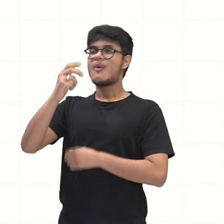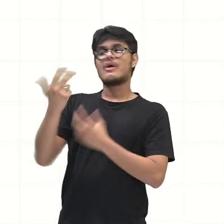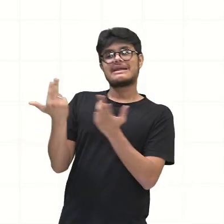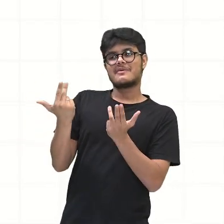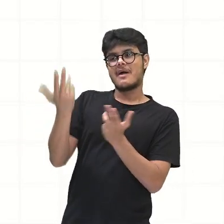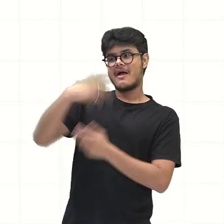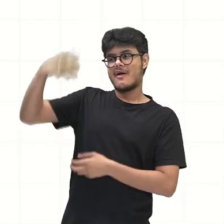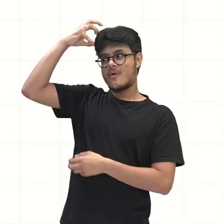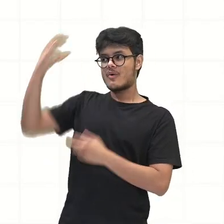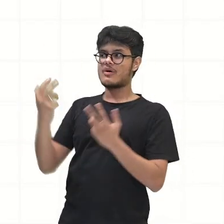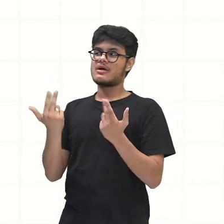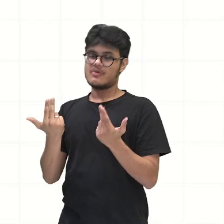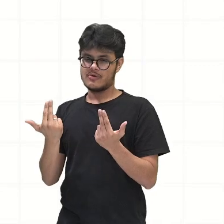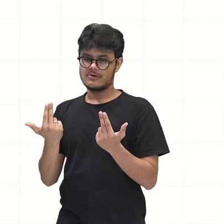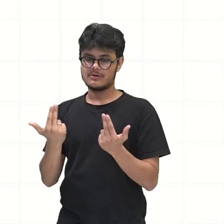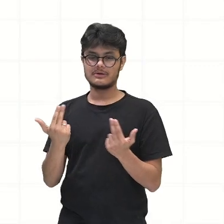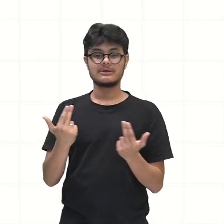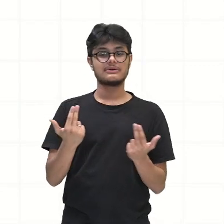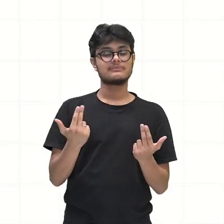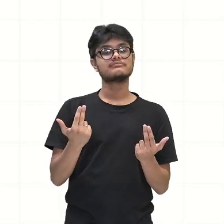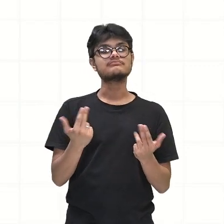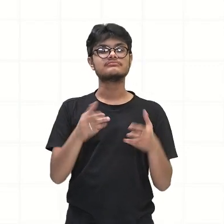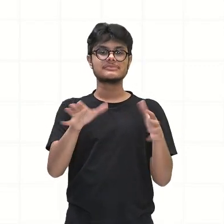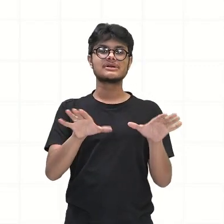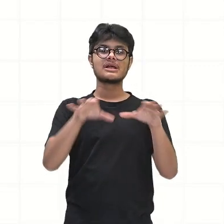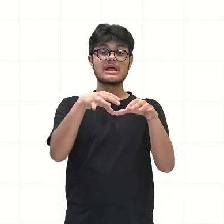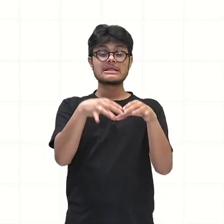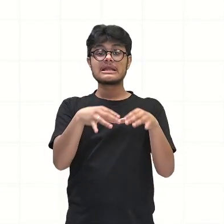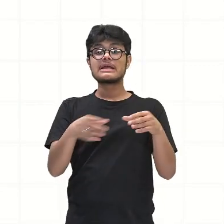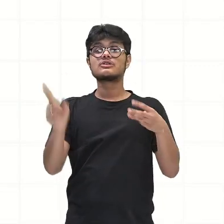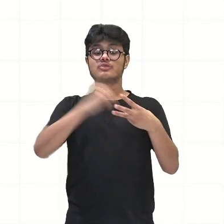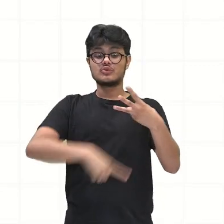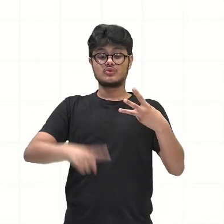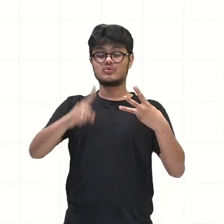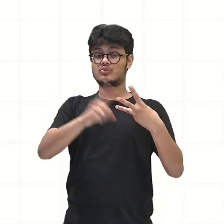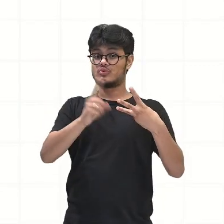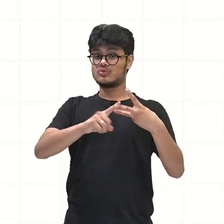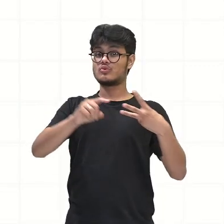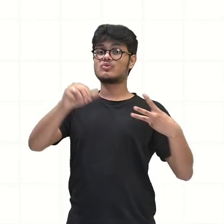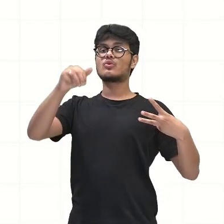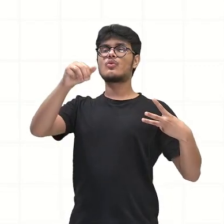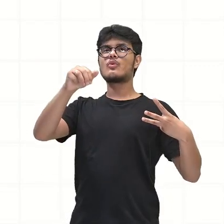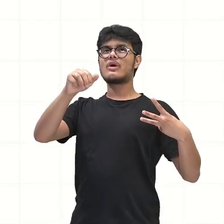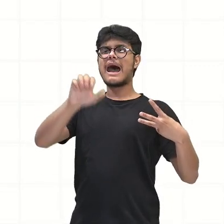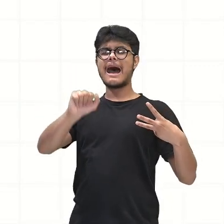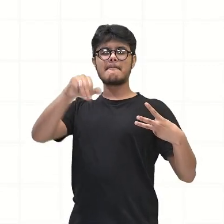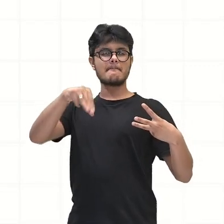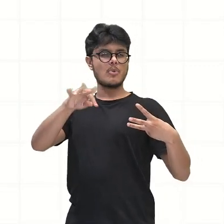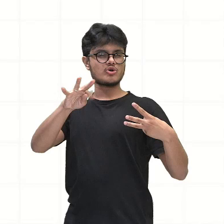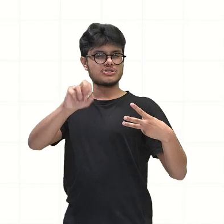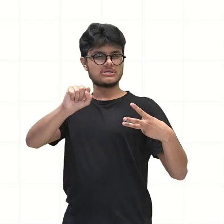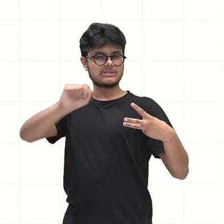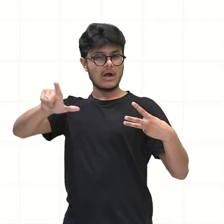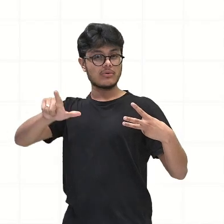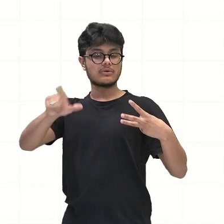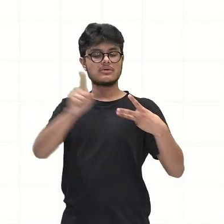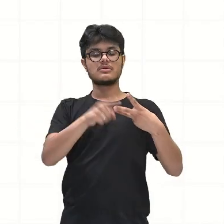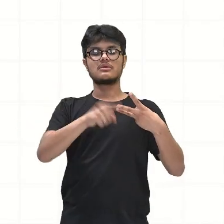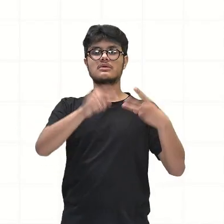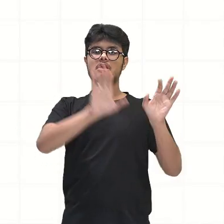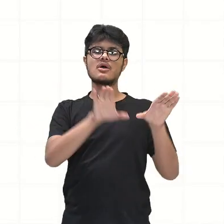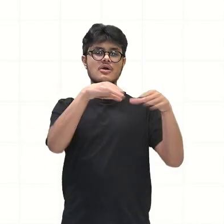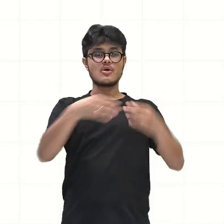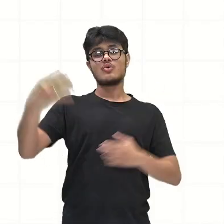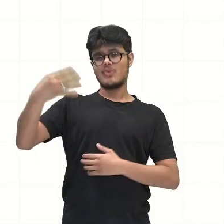possibilidades entre as 4 possibilidades possíveis, que era a quantidade de elementos do